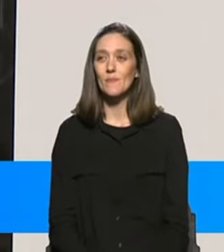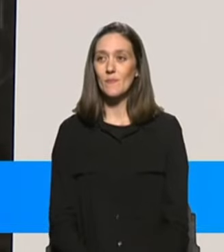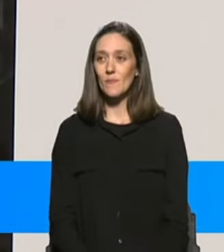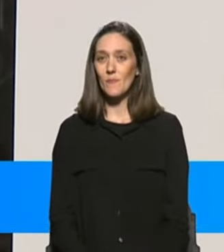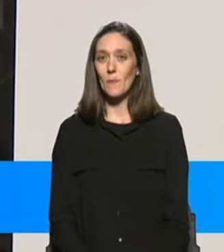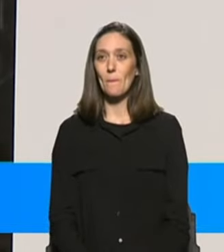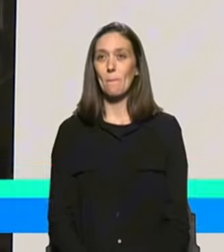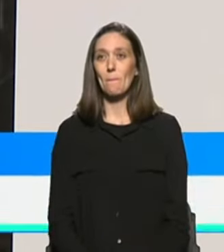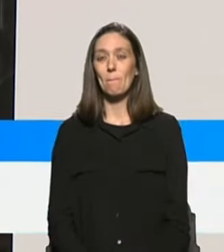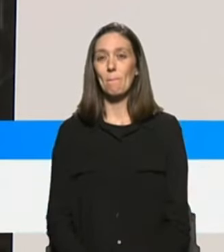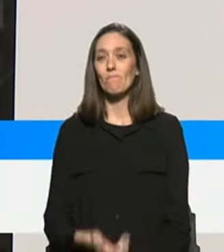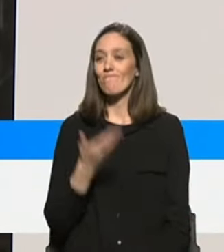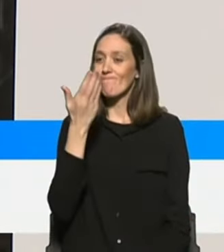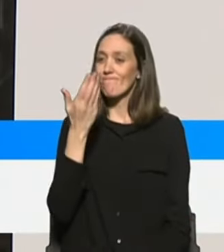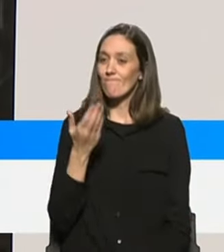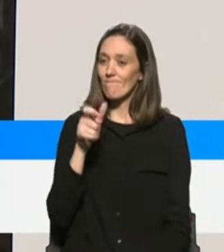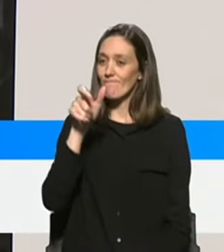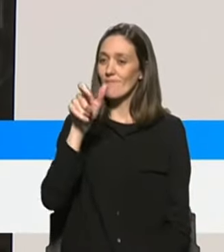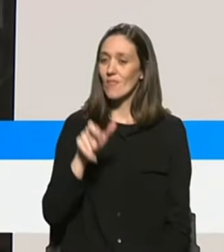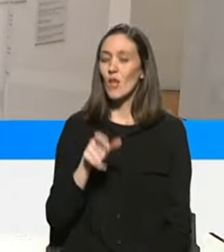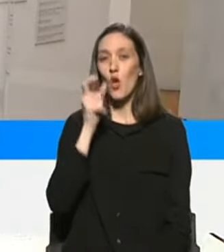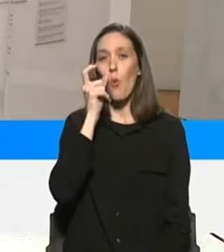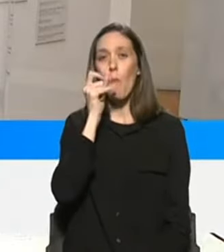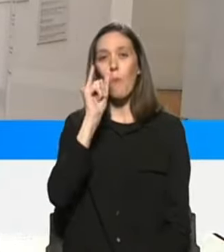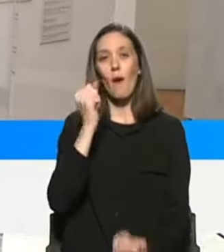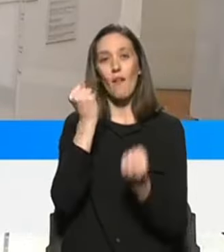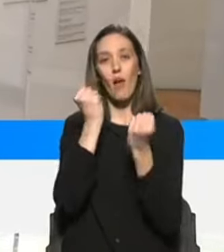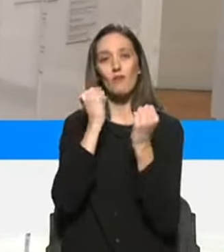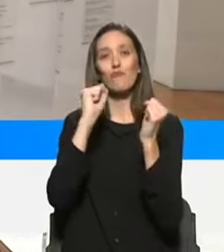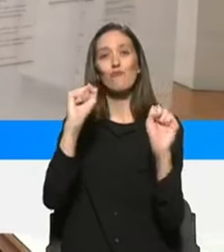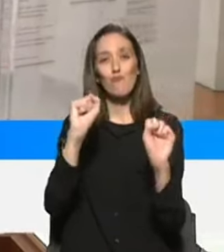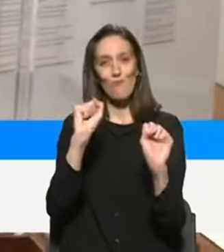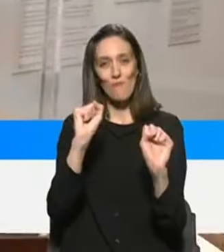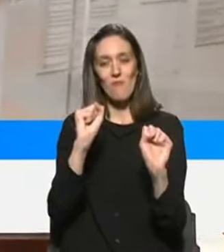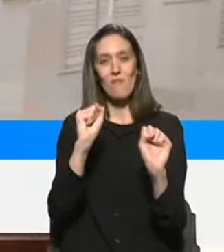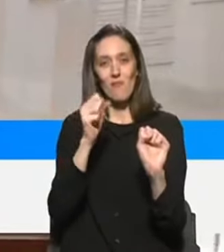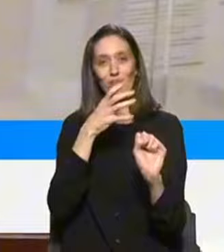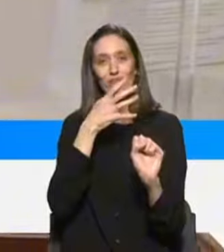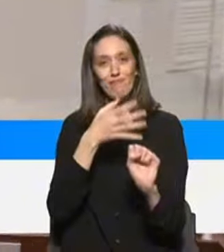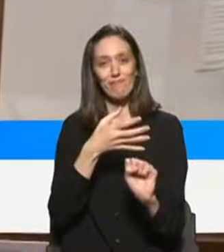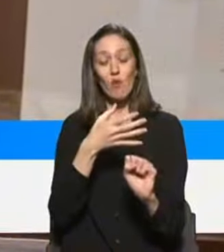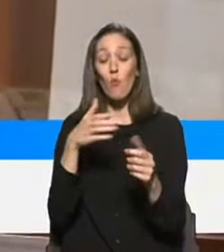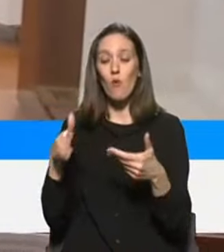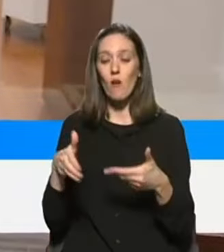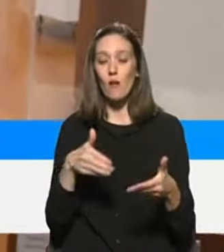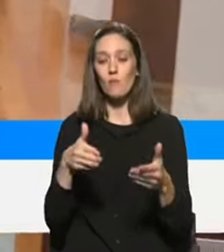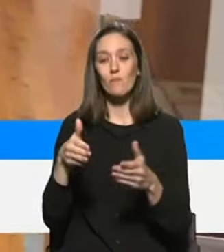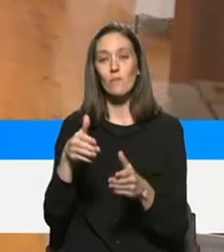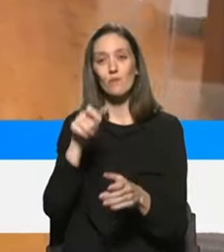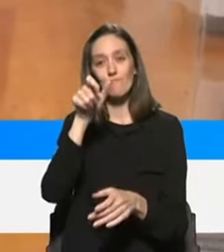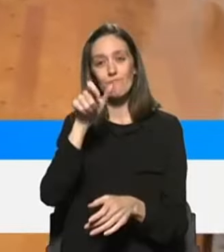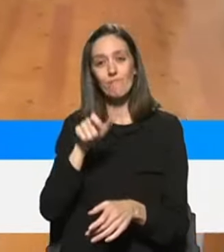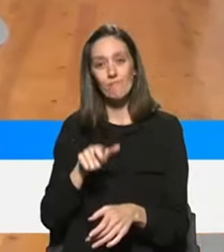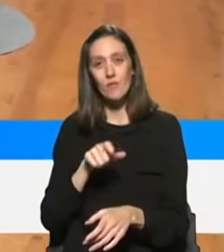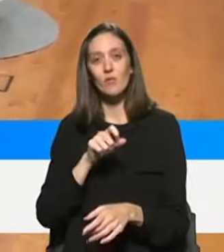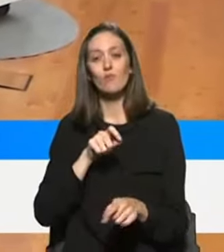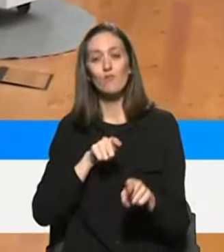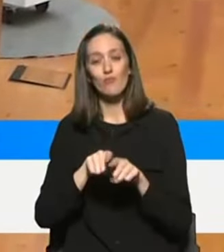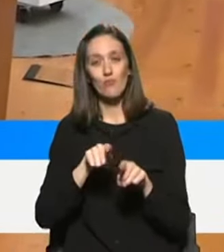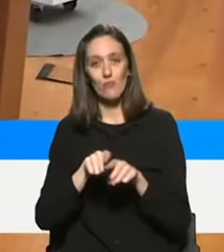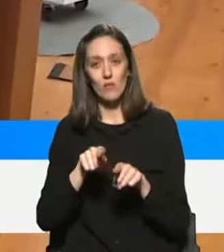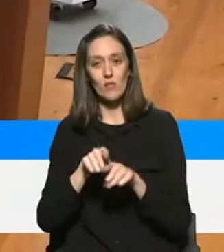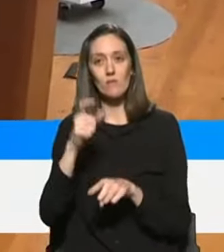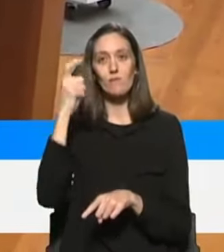É considerado por muitos o pai da autonomia. O percurso pessoal e político de João Bosco Mota Amaral